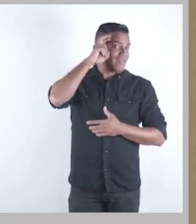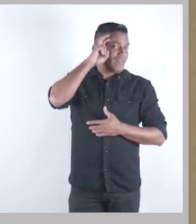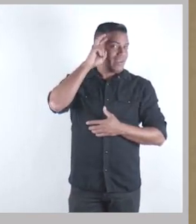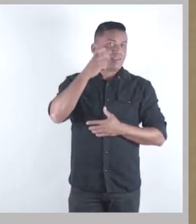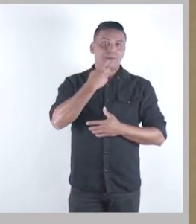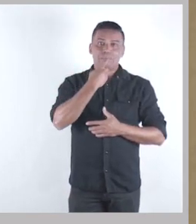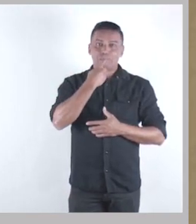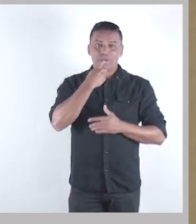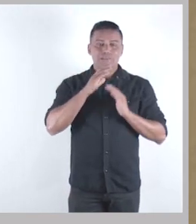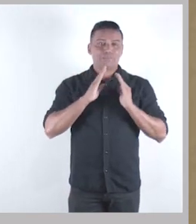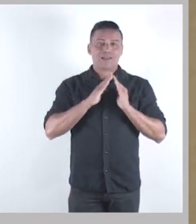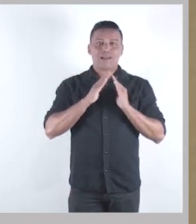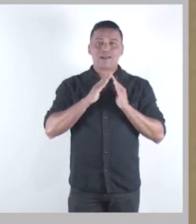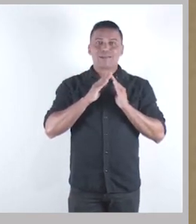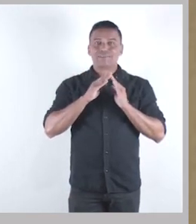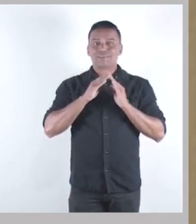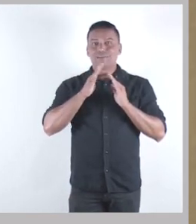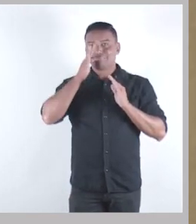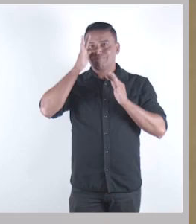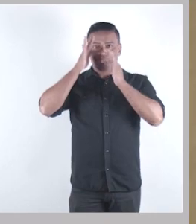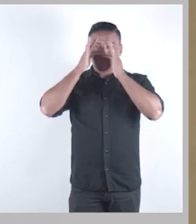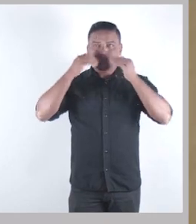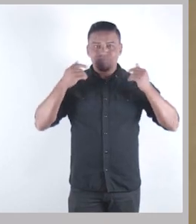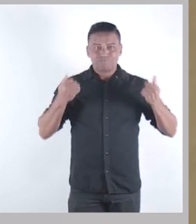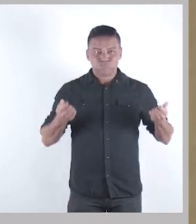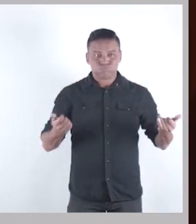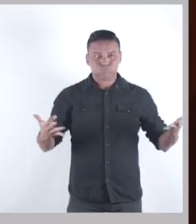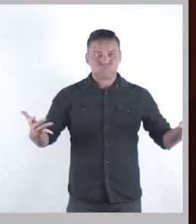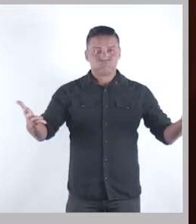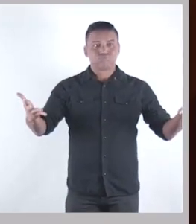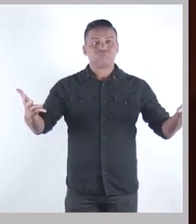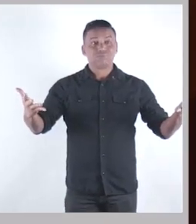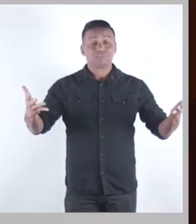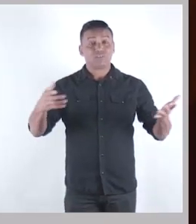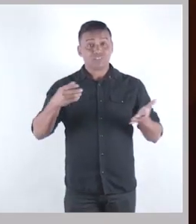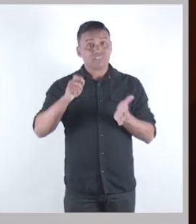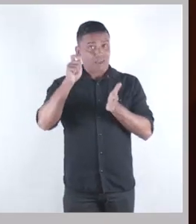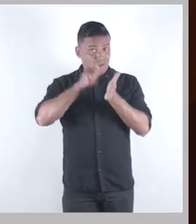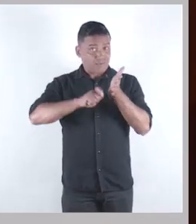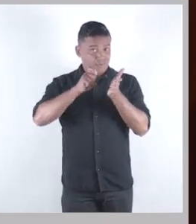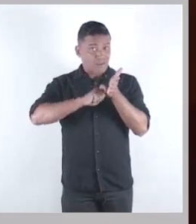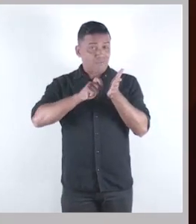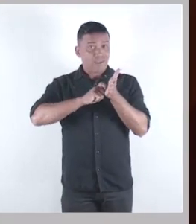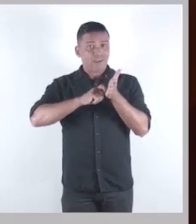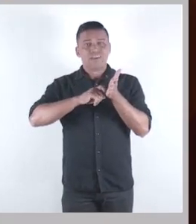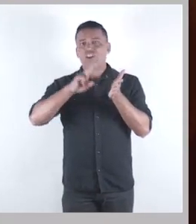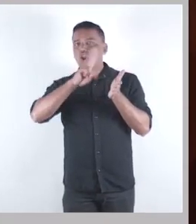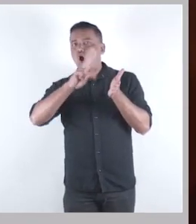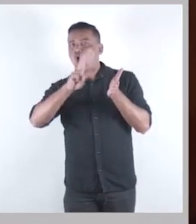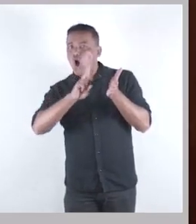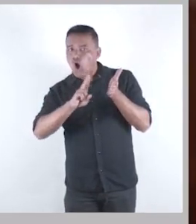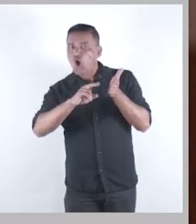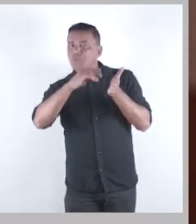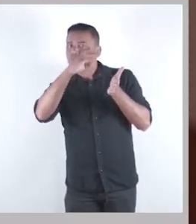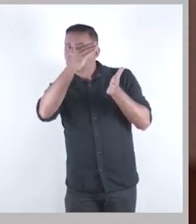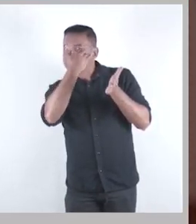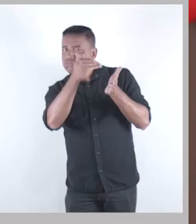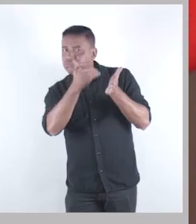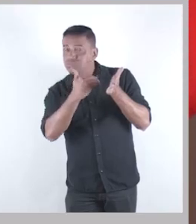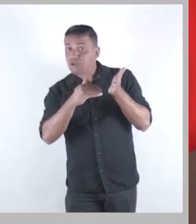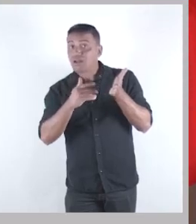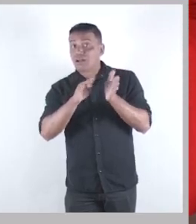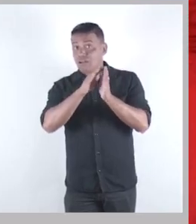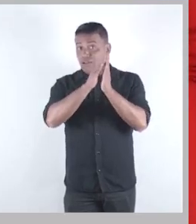jardim. E o Replicon disse: olha, se vocês quiserem, vocês preenchem aqui esta ficha, vocês levam livro, mas têm que